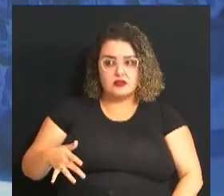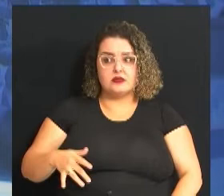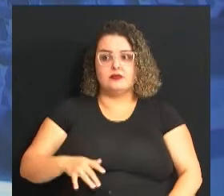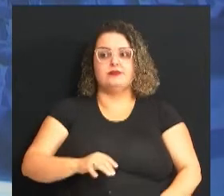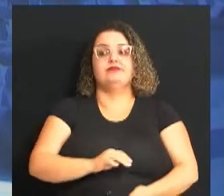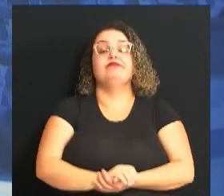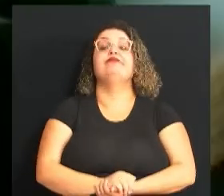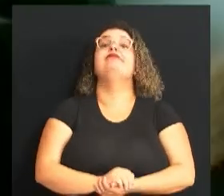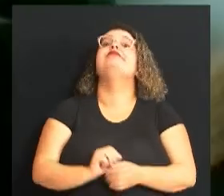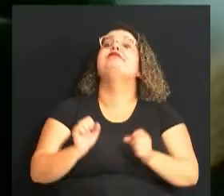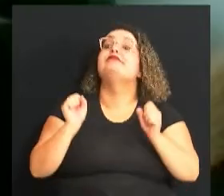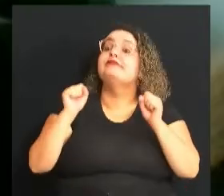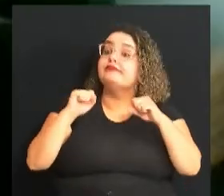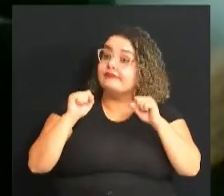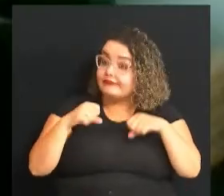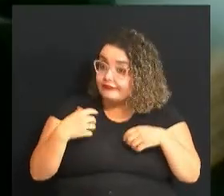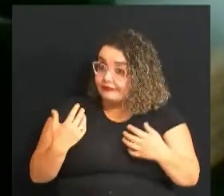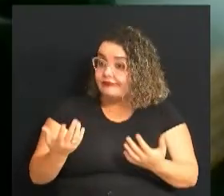Sim,